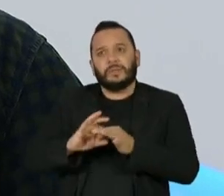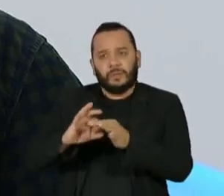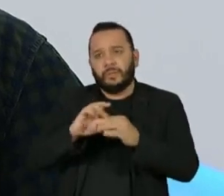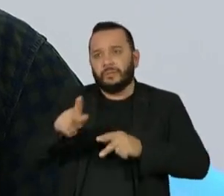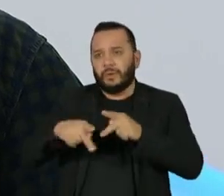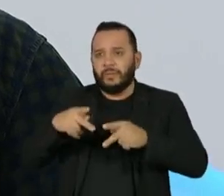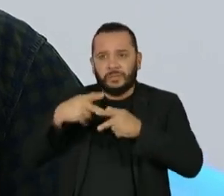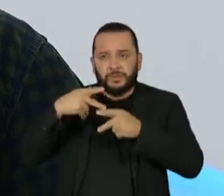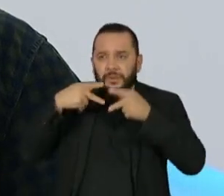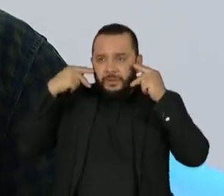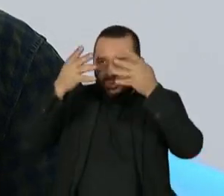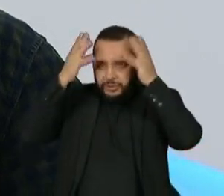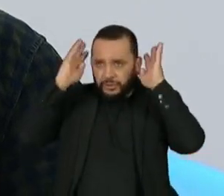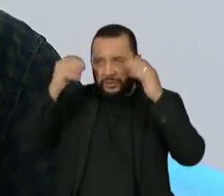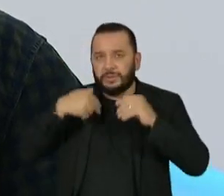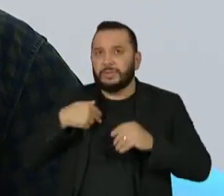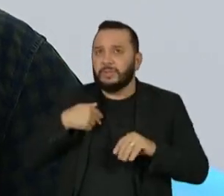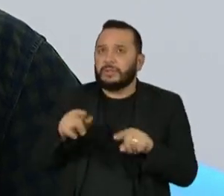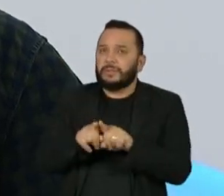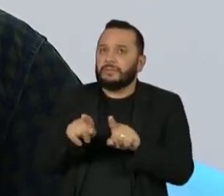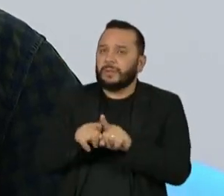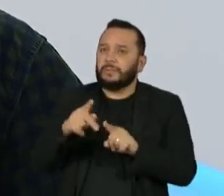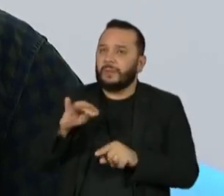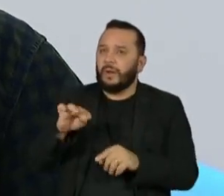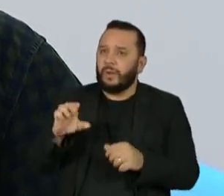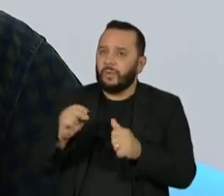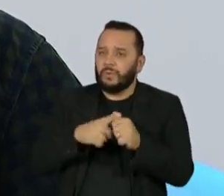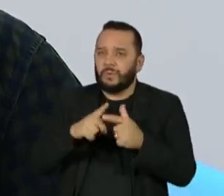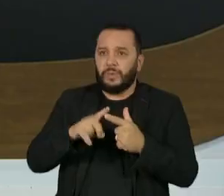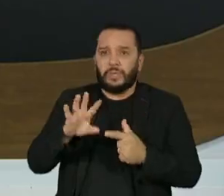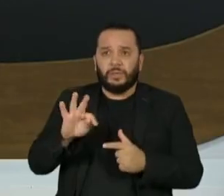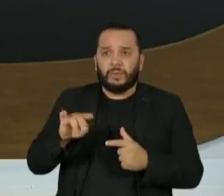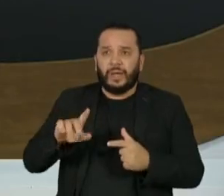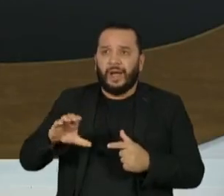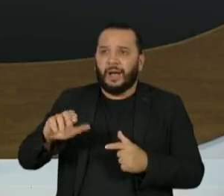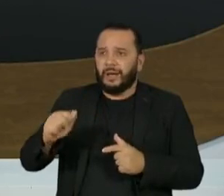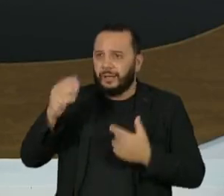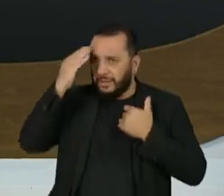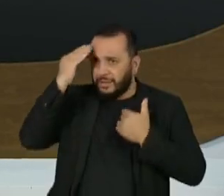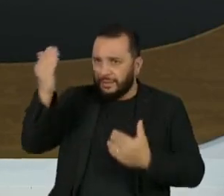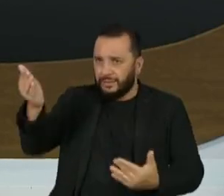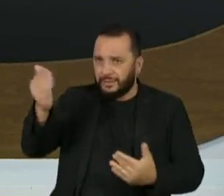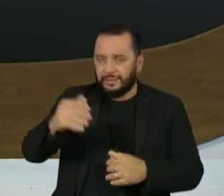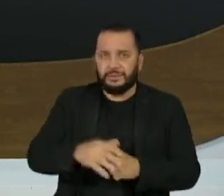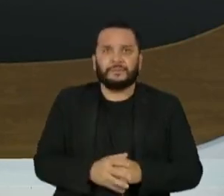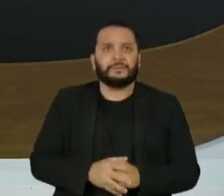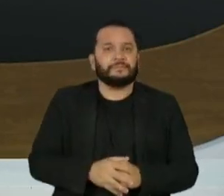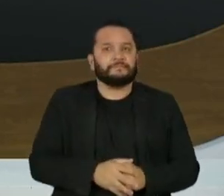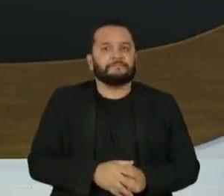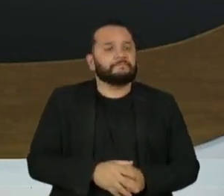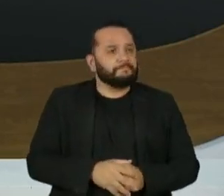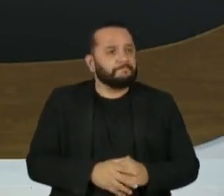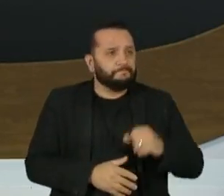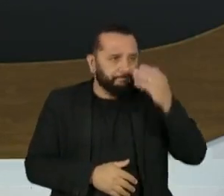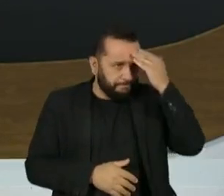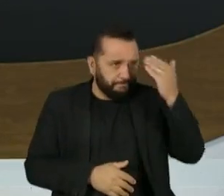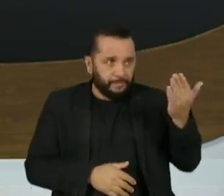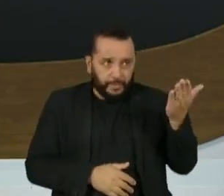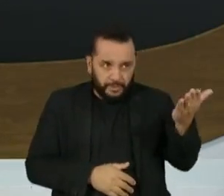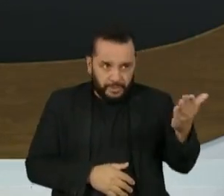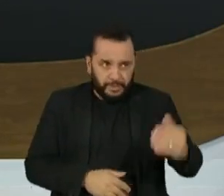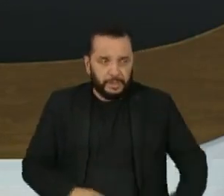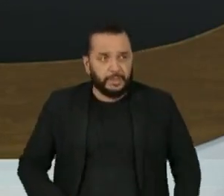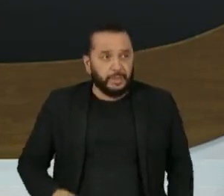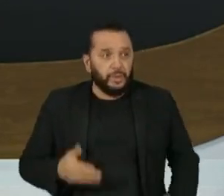Paulo Crisma marubo e tu dá canamari meu muito obrigado obrigada você eu queria começar falando hoje